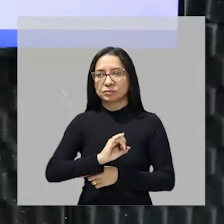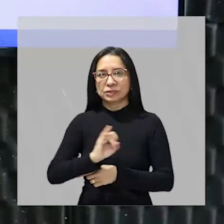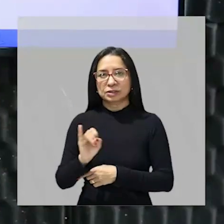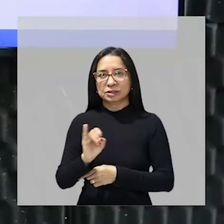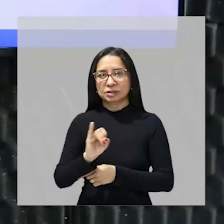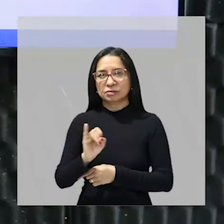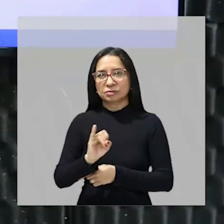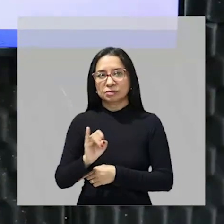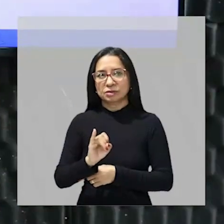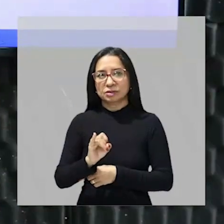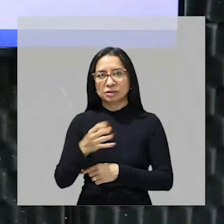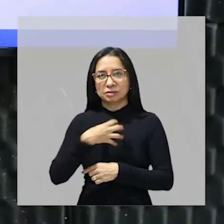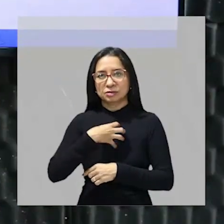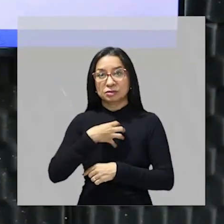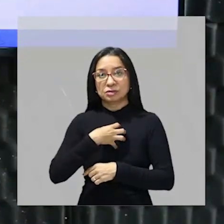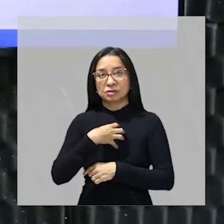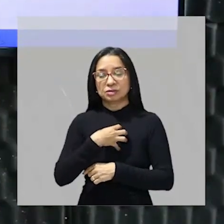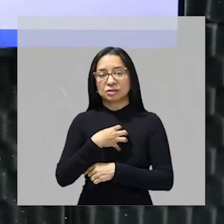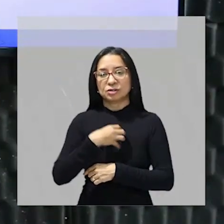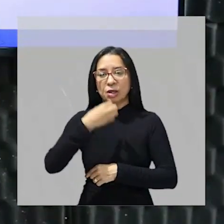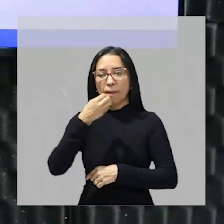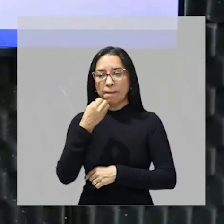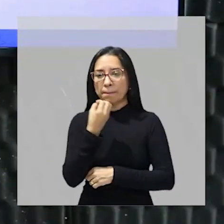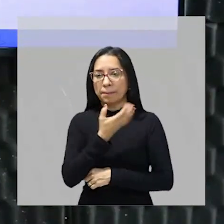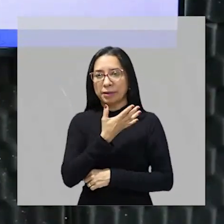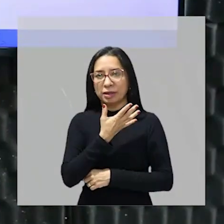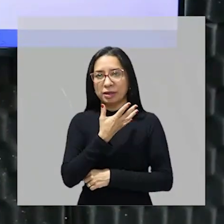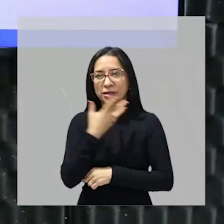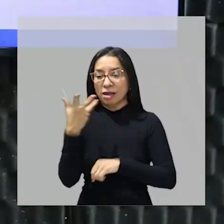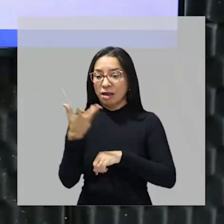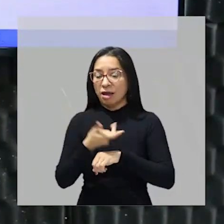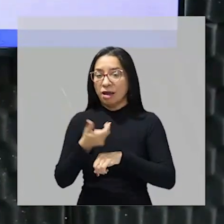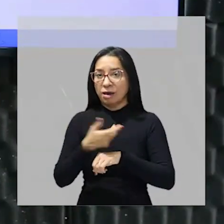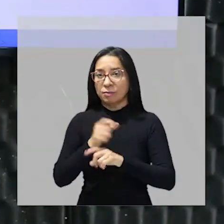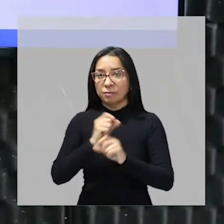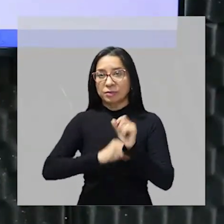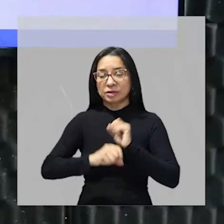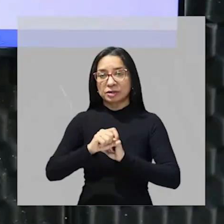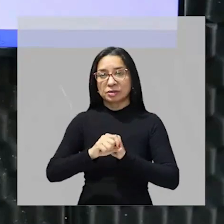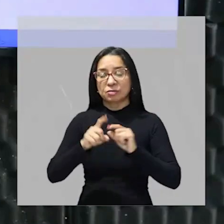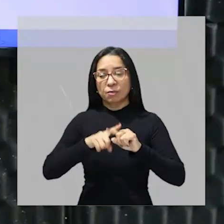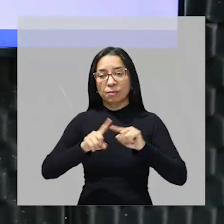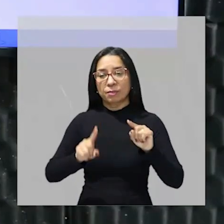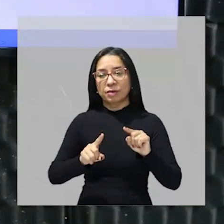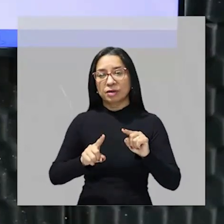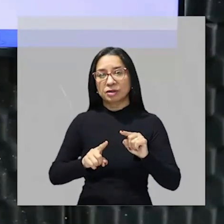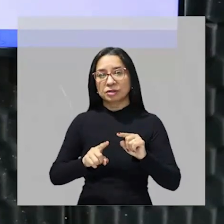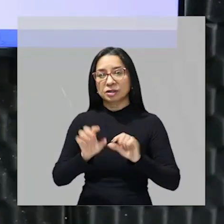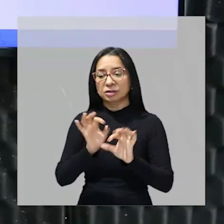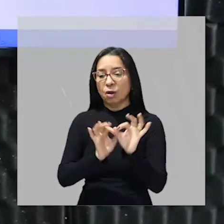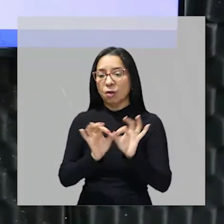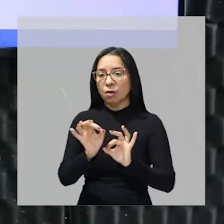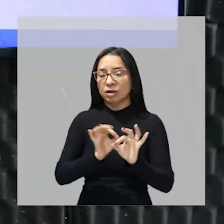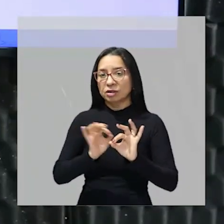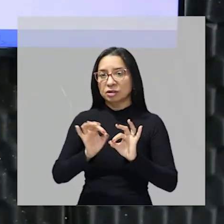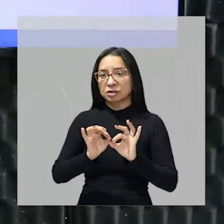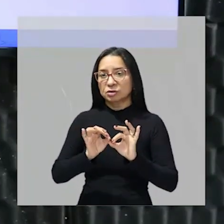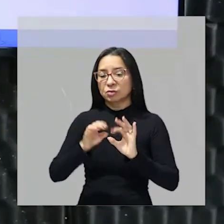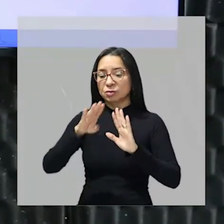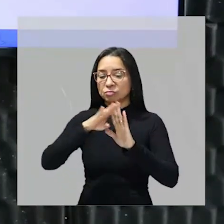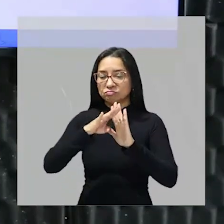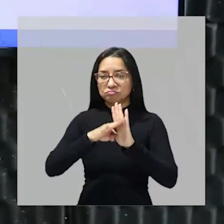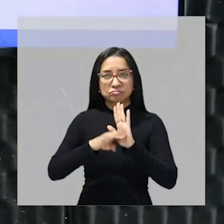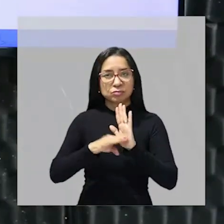sentir apto para isso, você pode fazer, é um bom exercício também. Mas as configurações do teu celular, elas vão estar todas